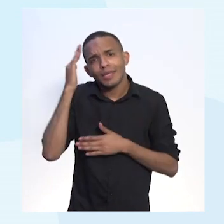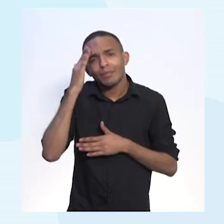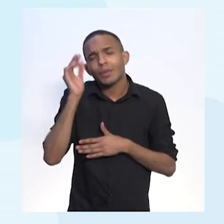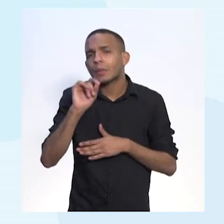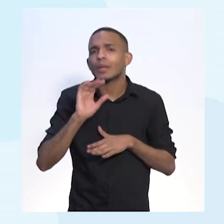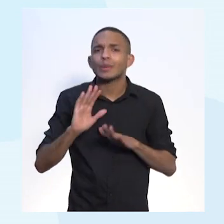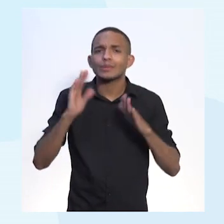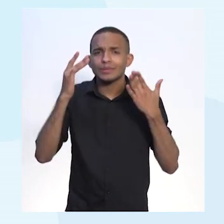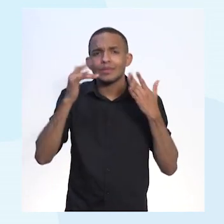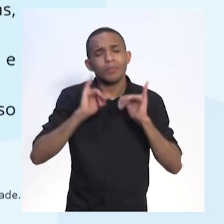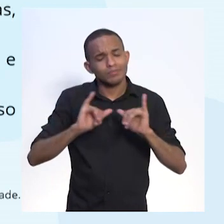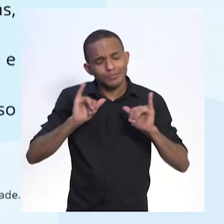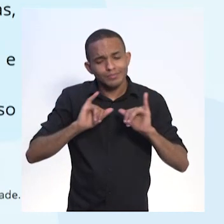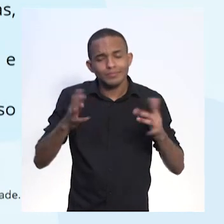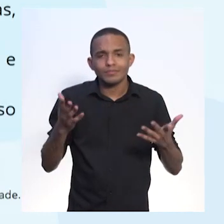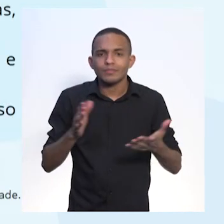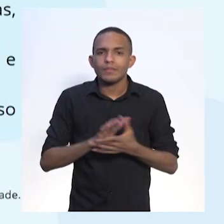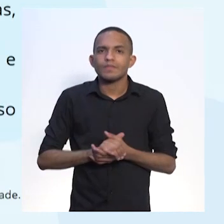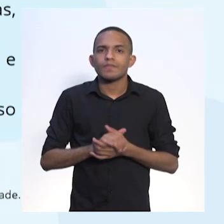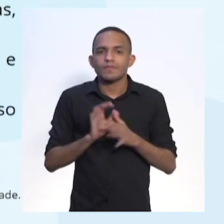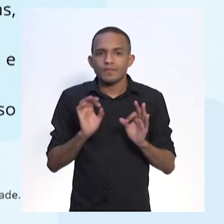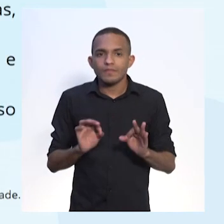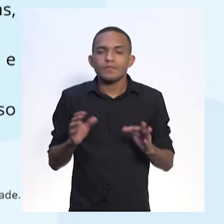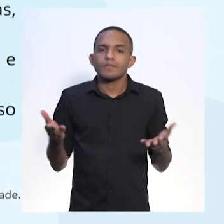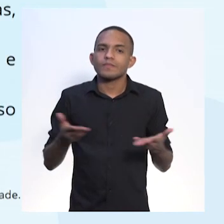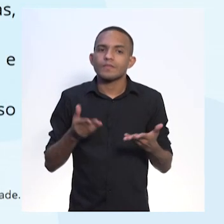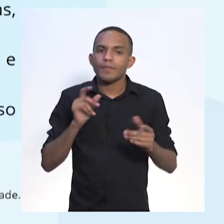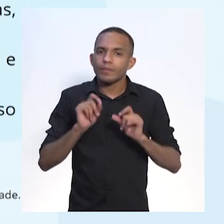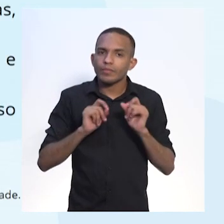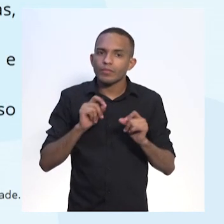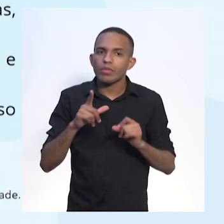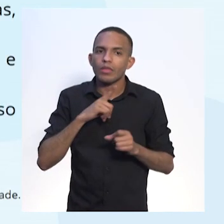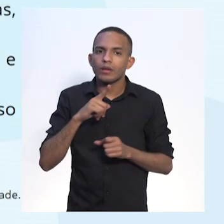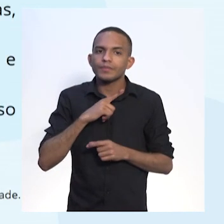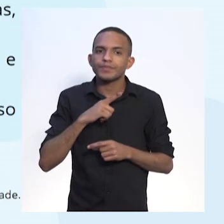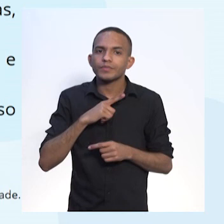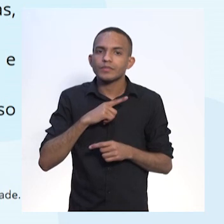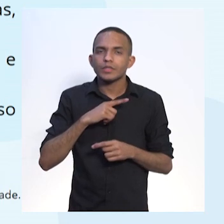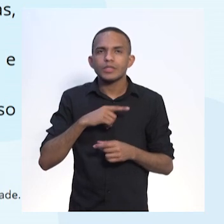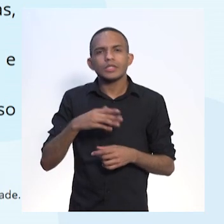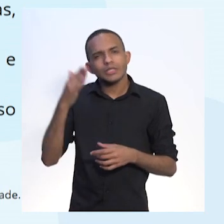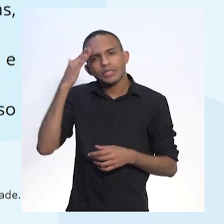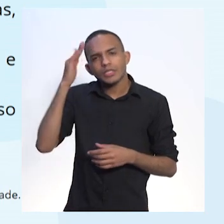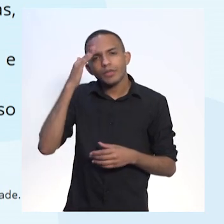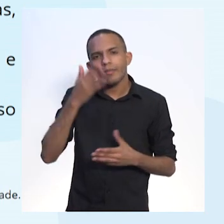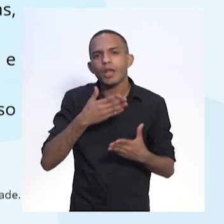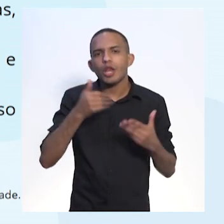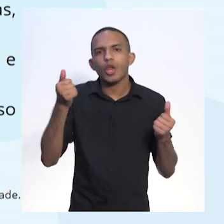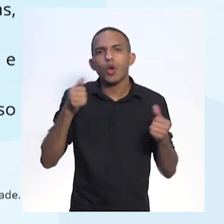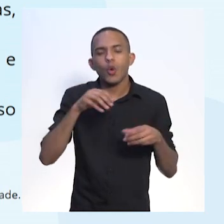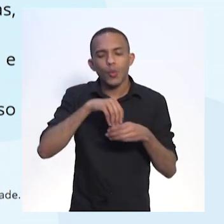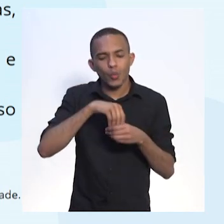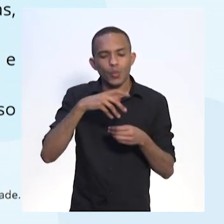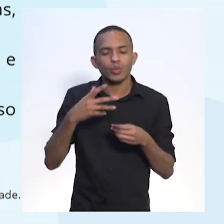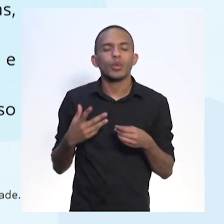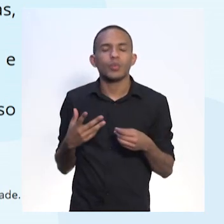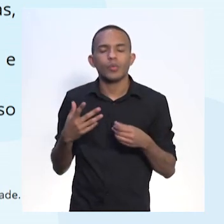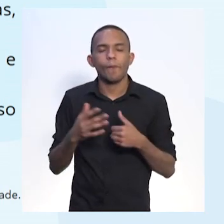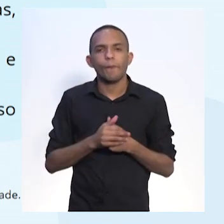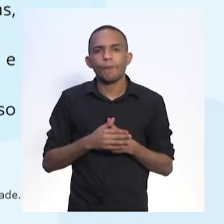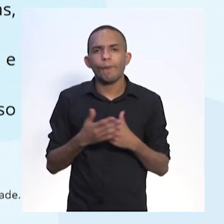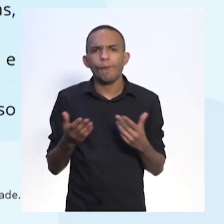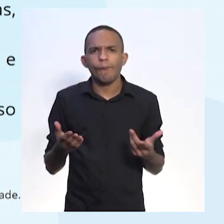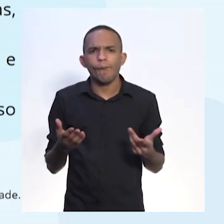pela notícia, certo? Agora, temos aí, por dentro do conteúdo.